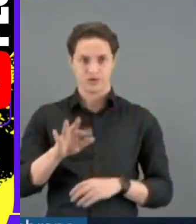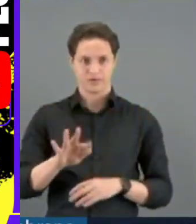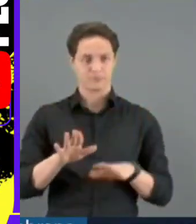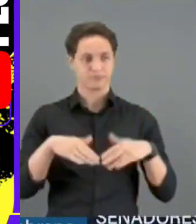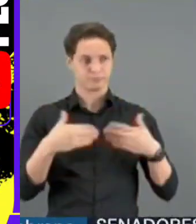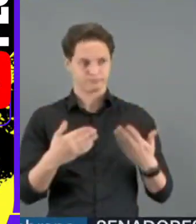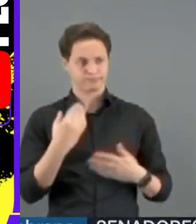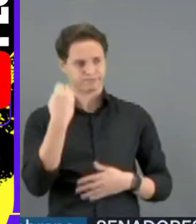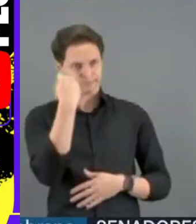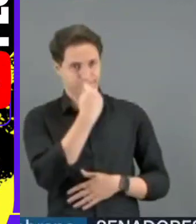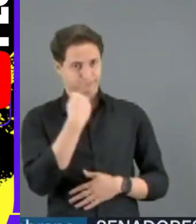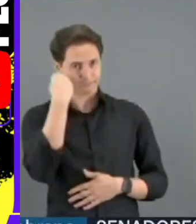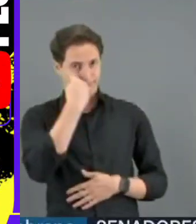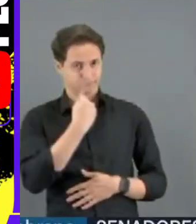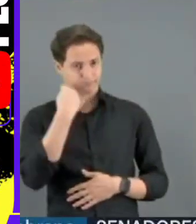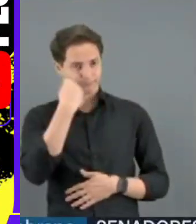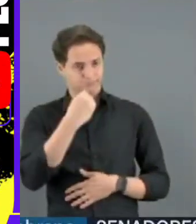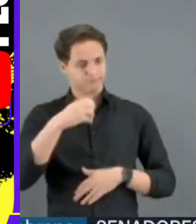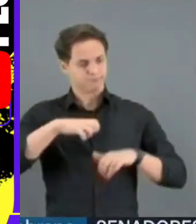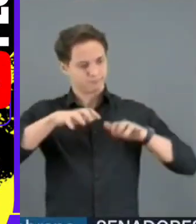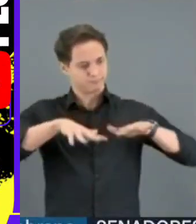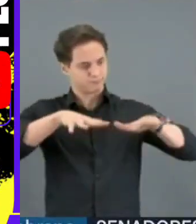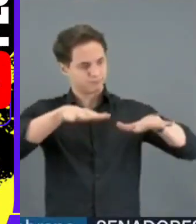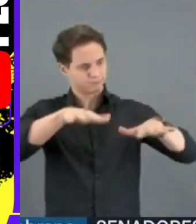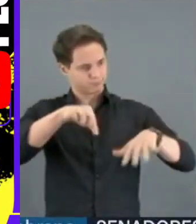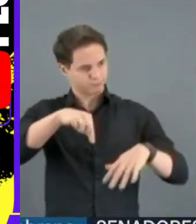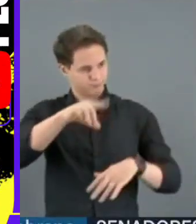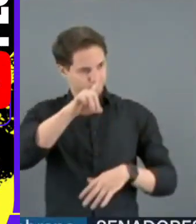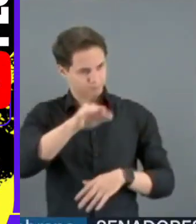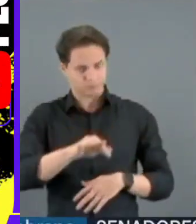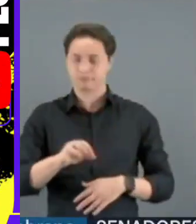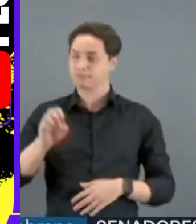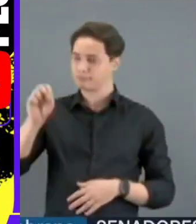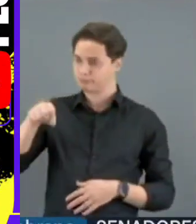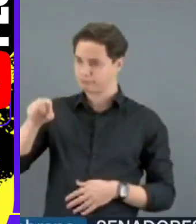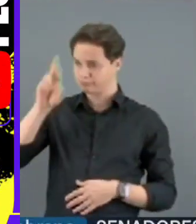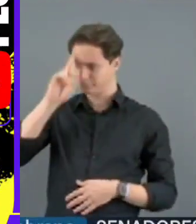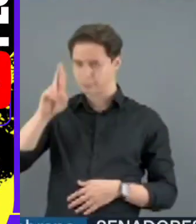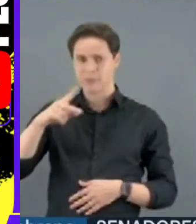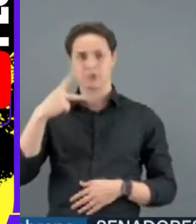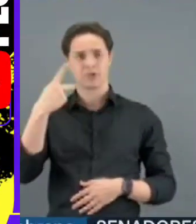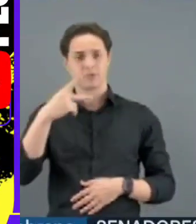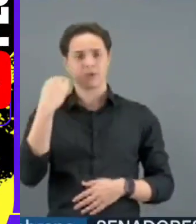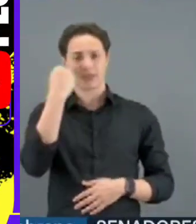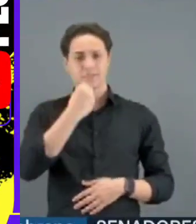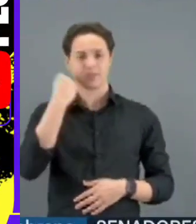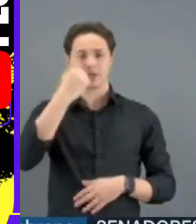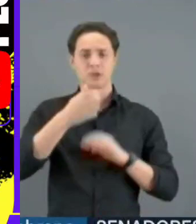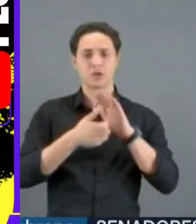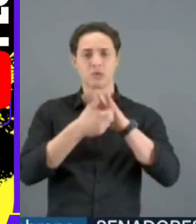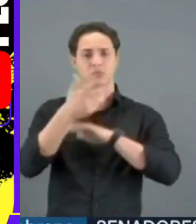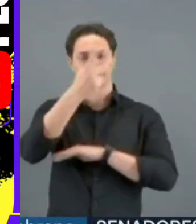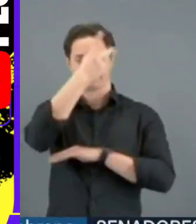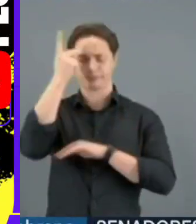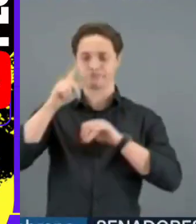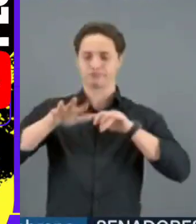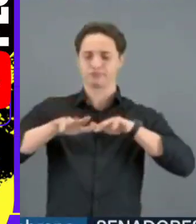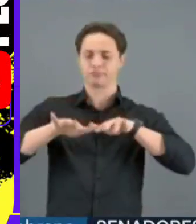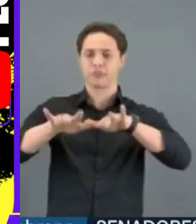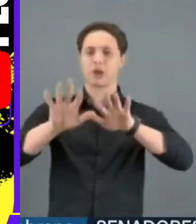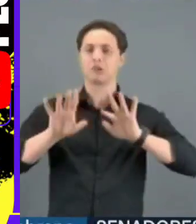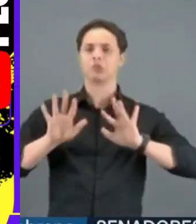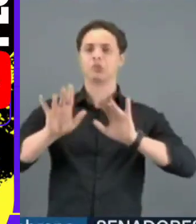Vasta experiência em manifestações aqui no DF. Sim, senhor. Em sua experiência, cerca de quantos manifestantes se encontravam na esplanada